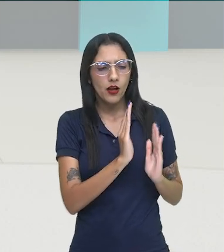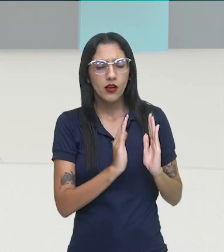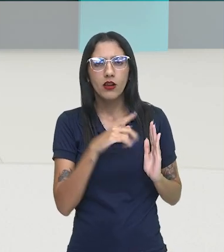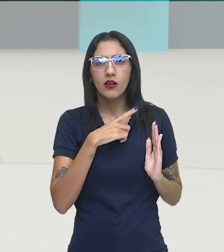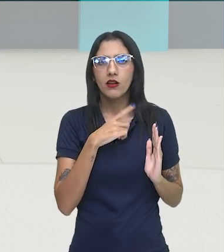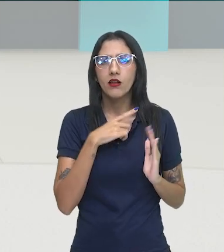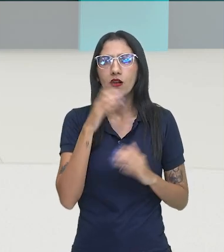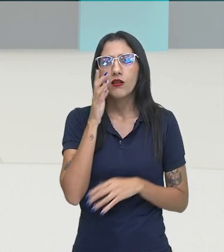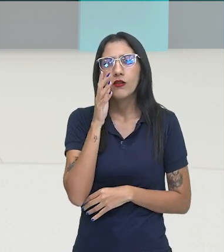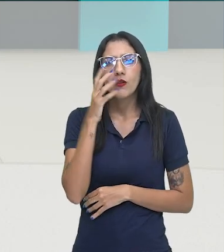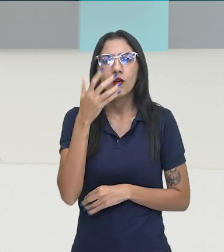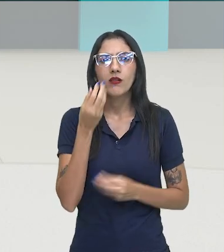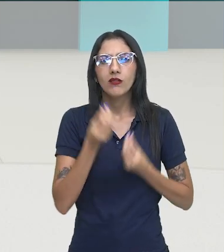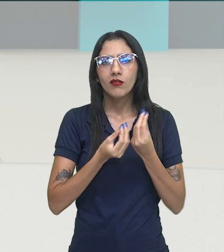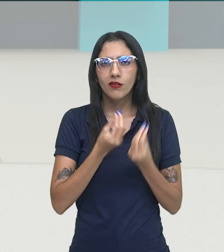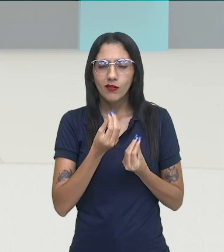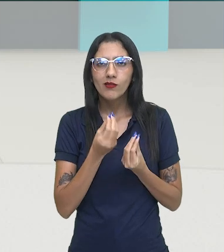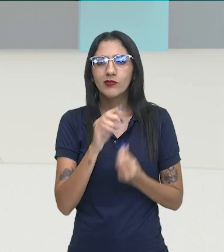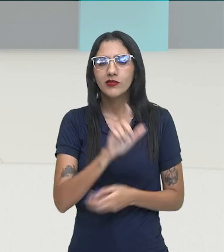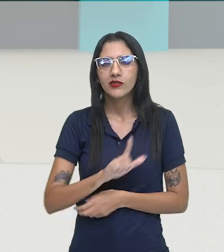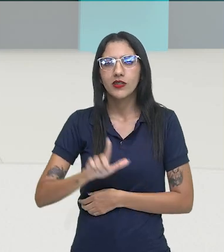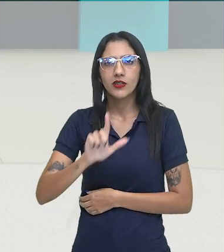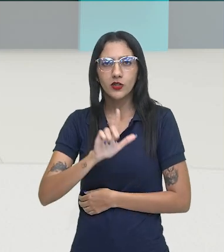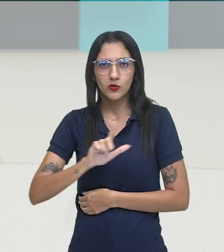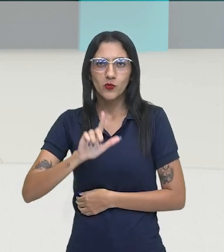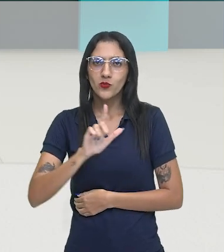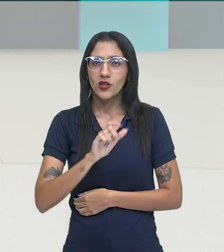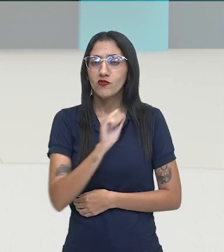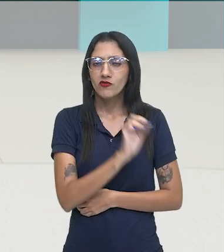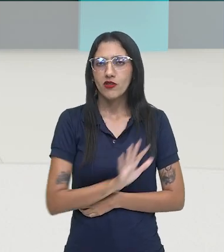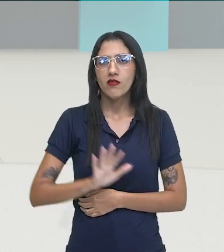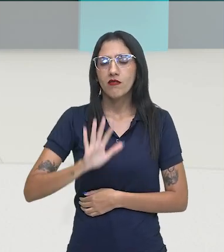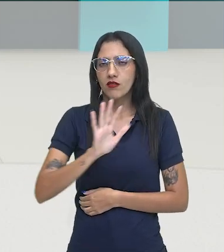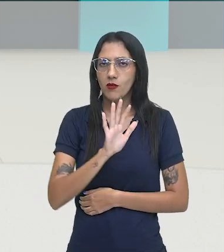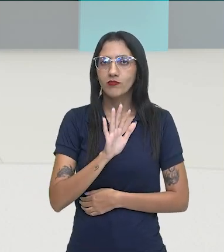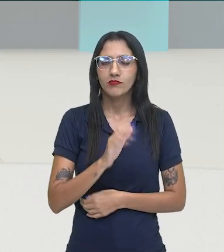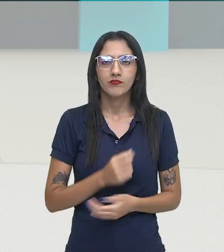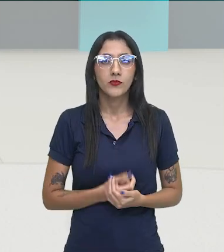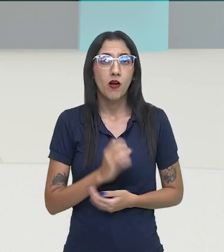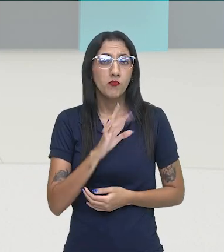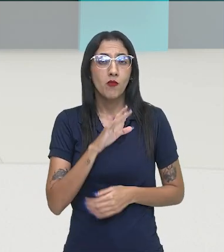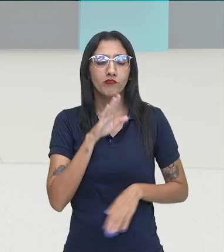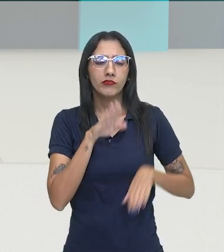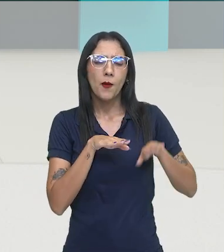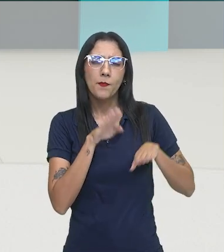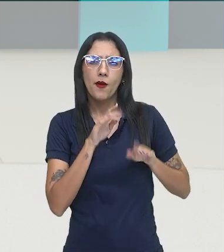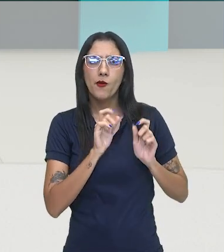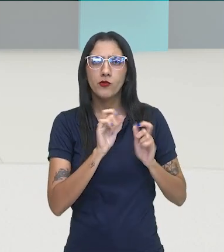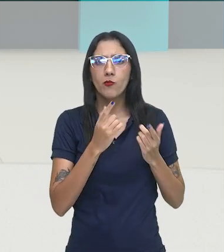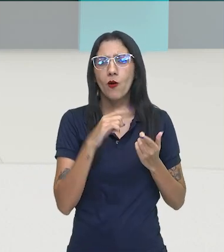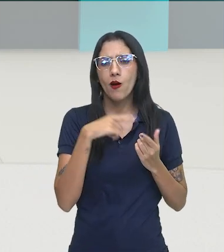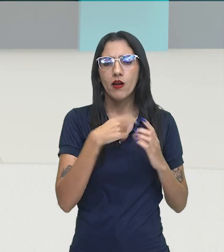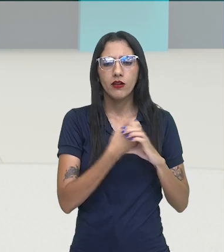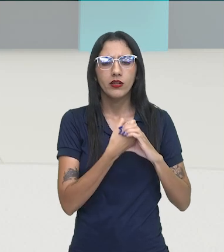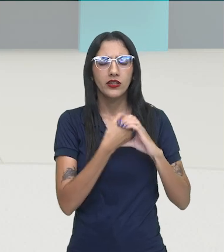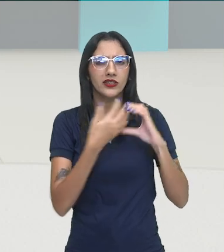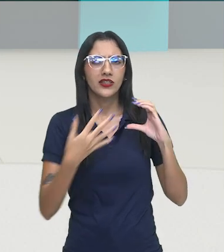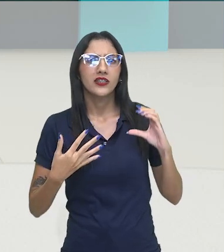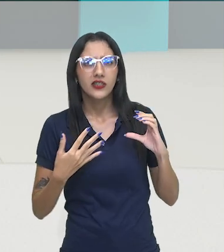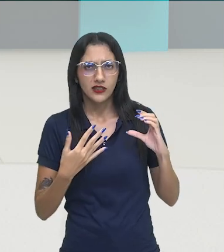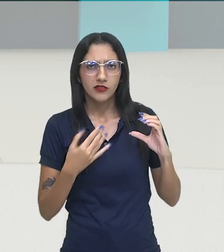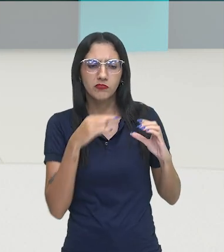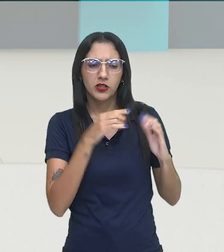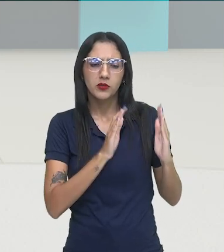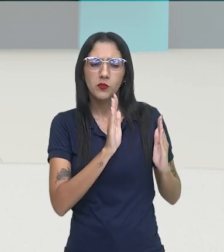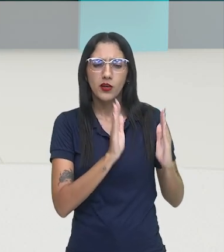está pautado nas literaturas de modo geral. Vai depender, né, das marcas literárias que